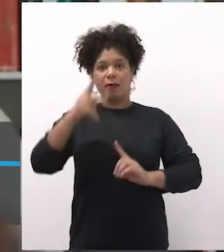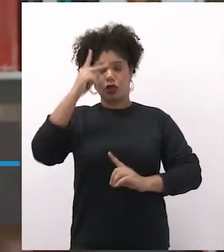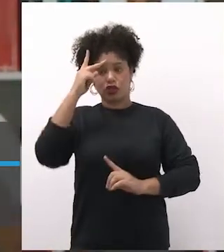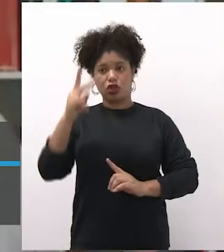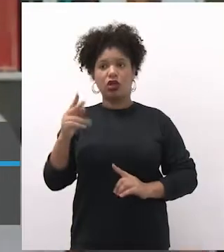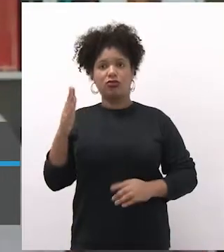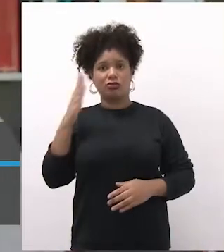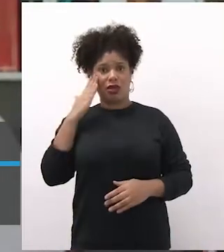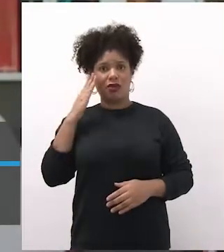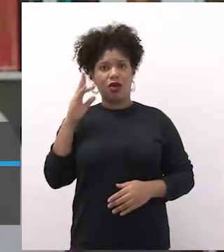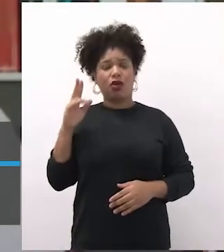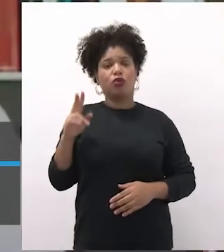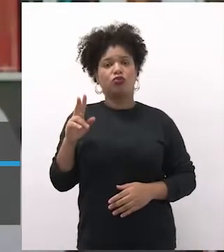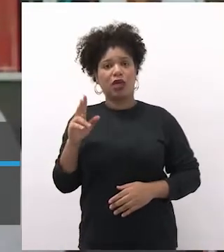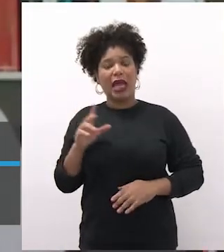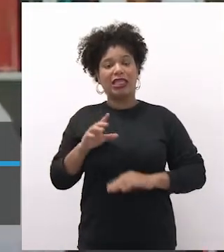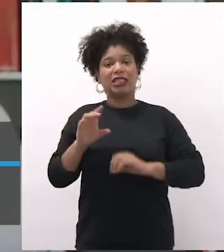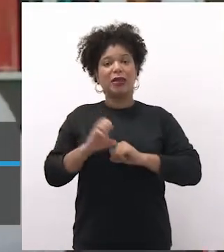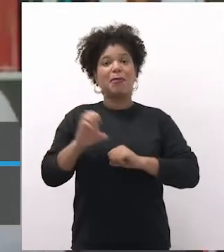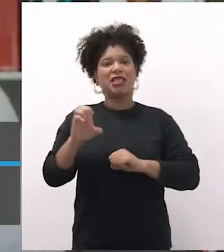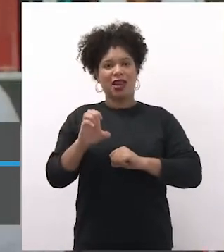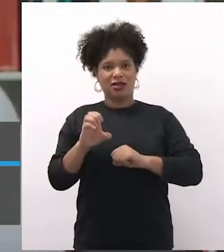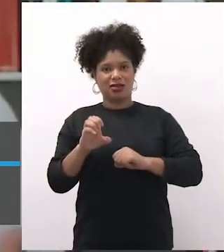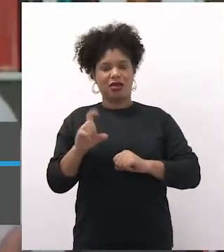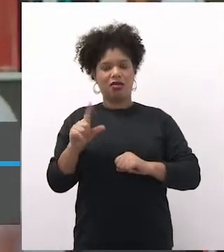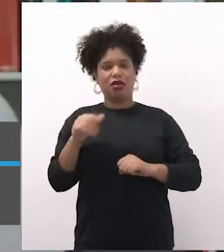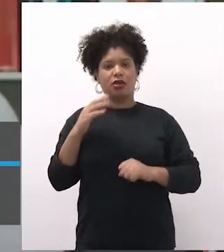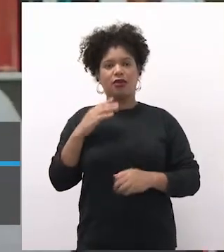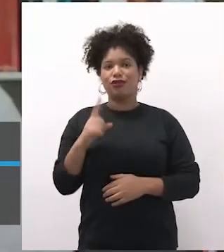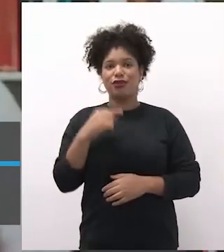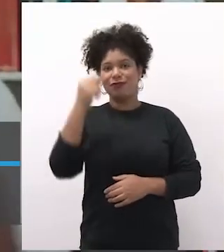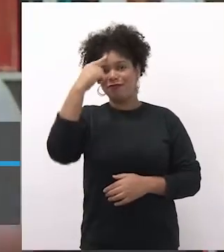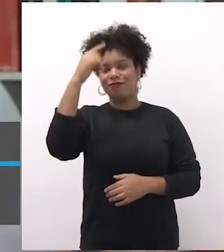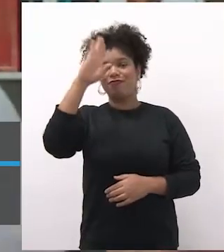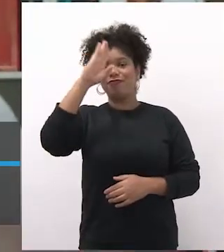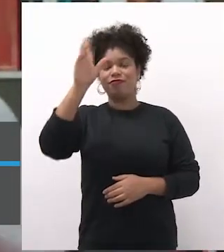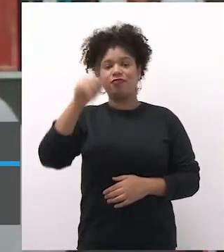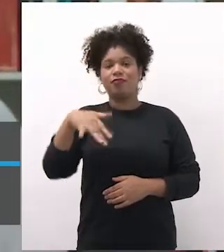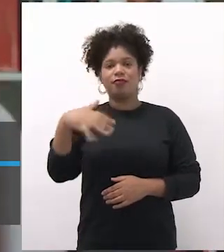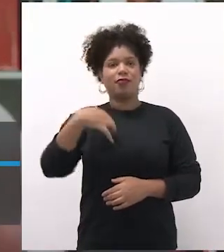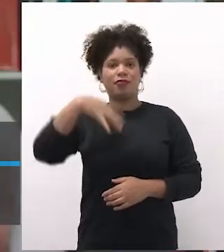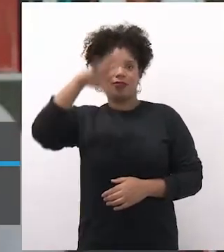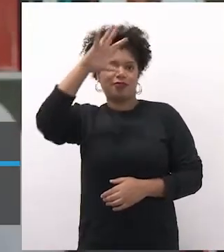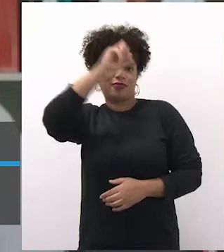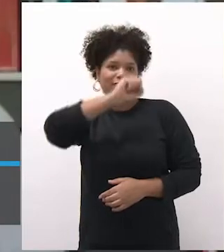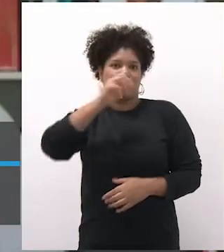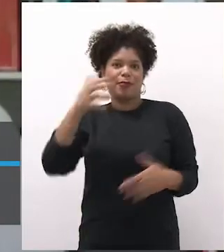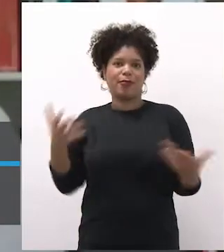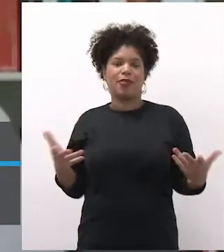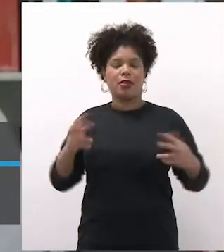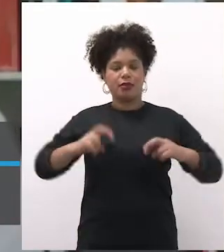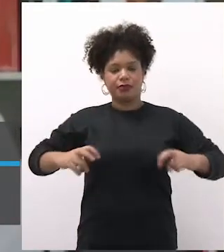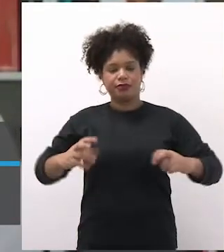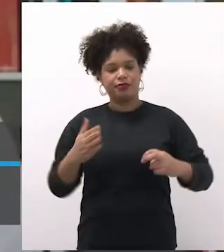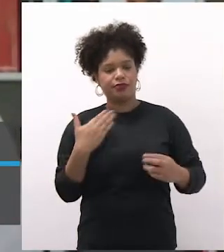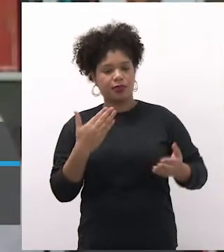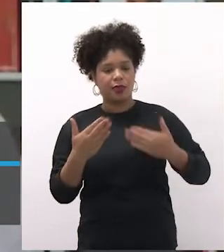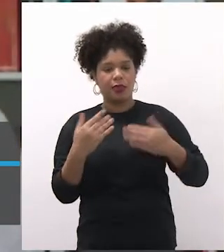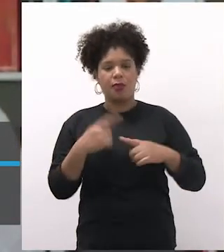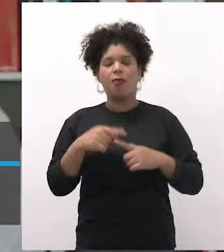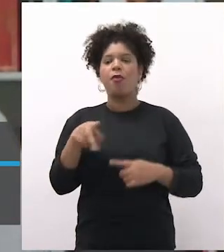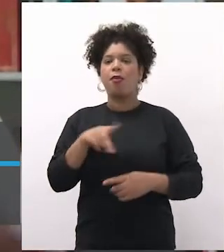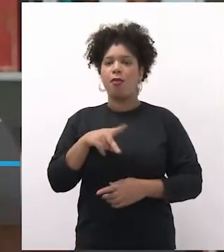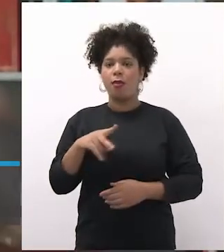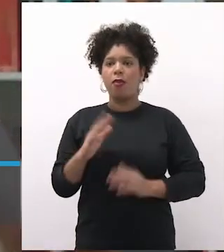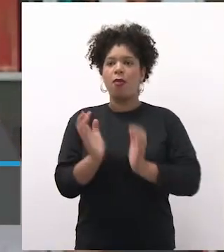não tinha essa ideia. A gente tinha a ideia de aprender. A ideia, o sentido era sentar para aprender, porque nós temos professores no grupo,